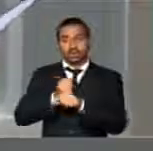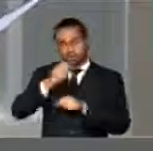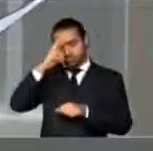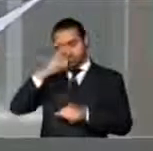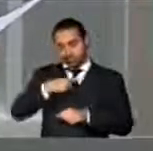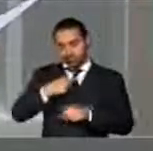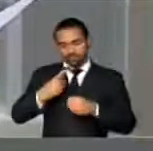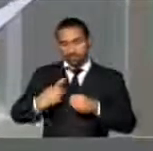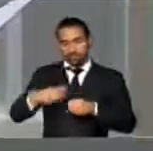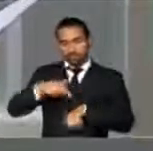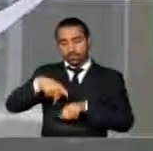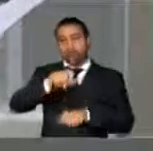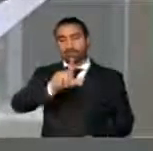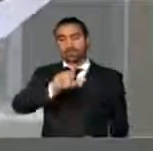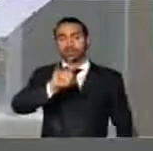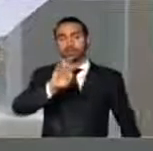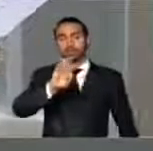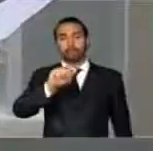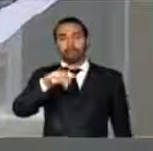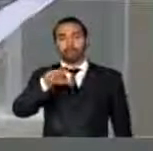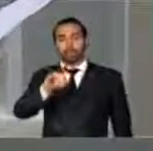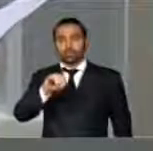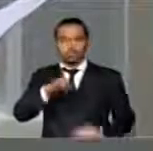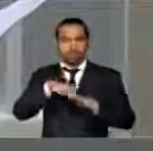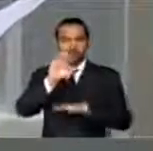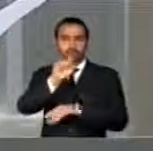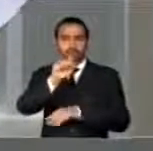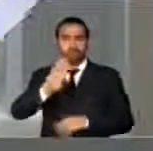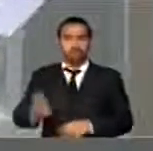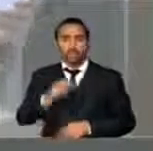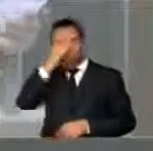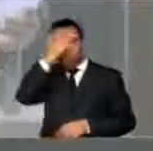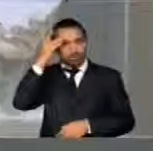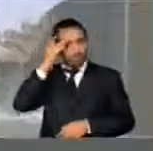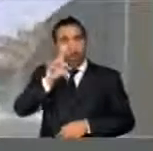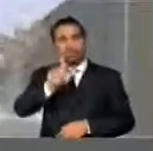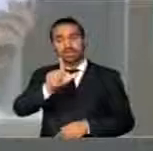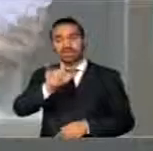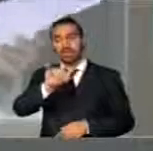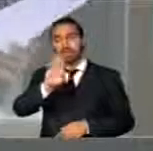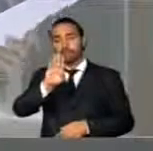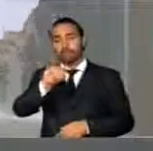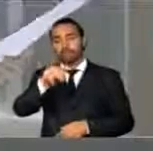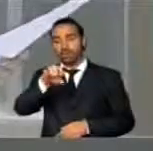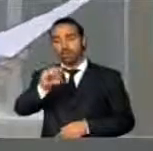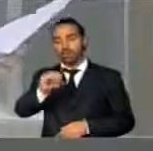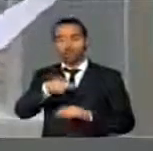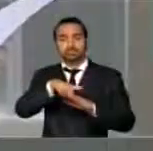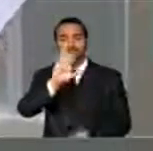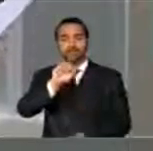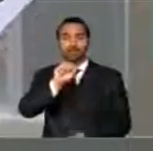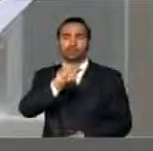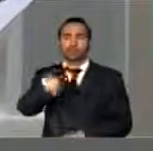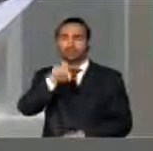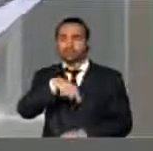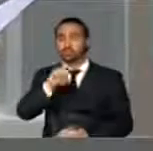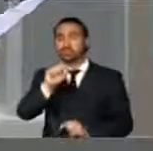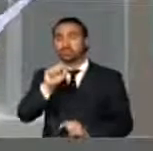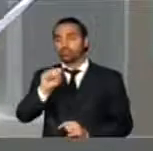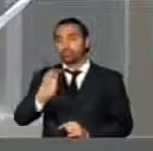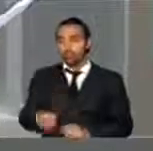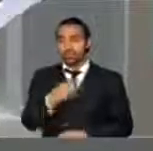Líbano. Esses mais de 8 milhões de libaneses, que têm a maior população do planeta no Brasil, mais inclusive